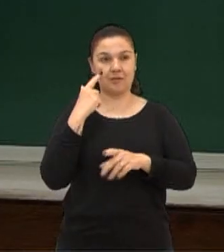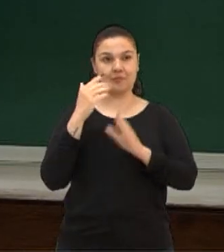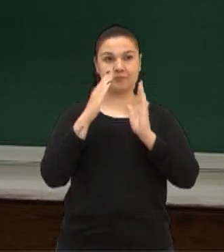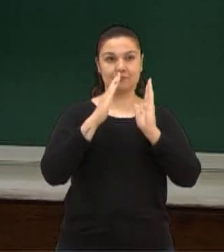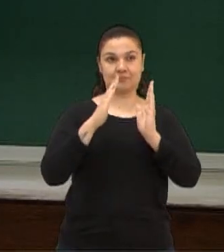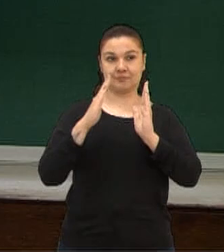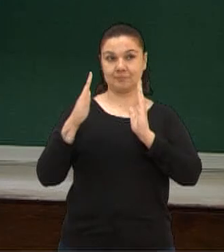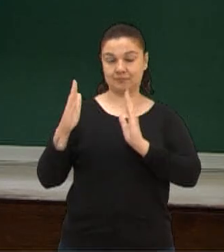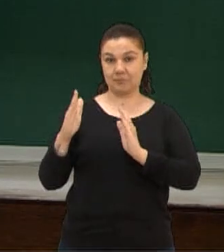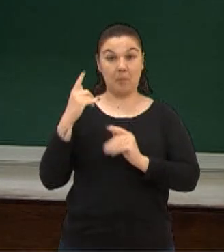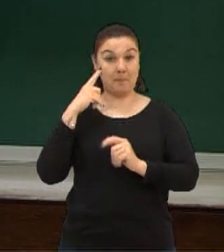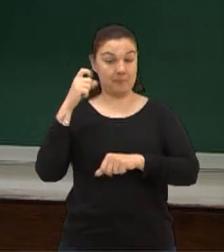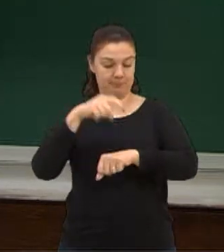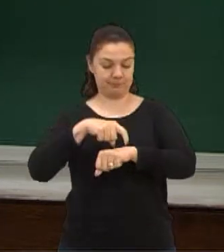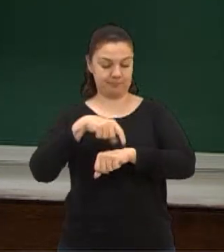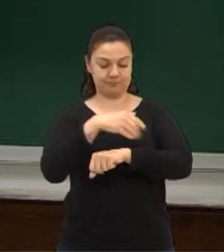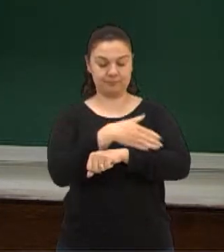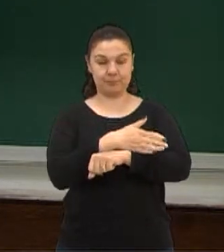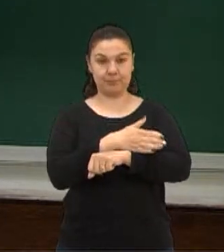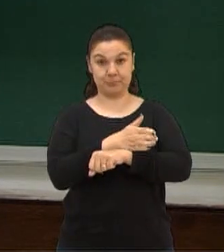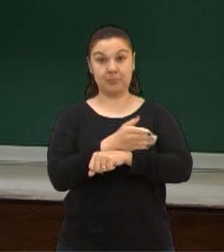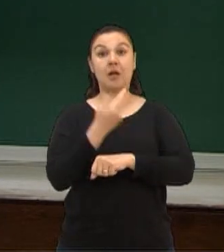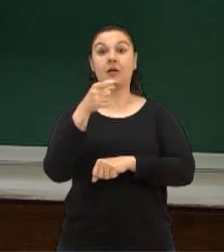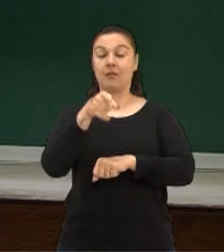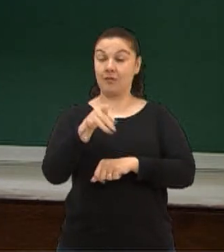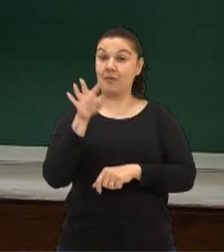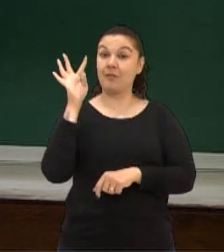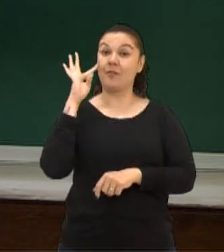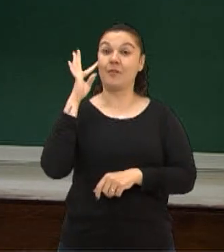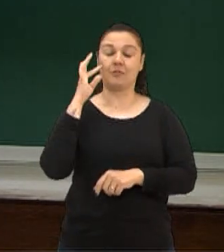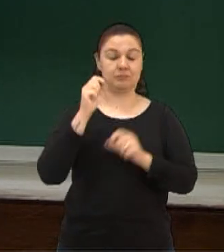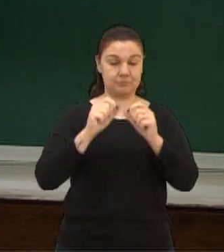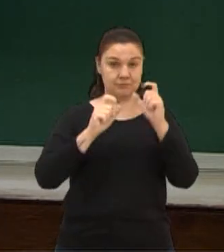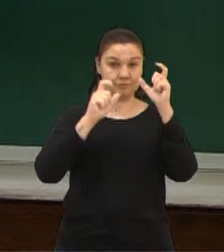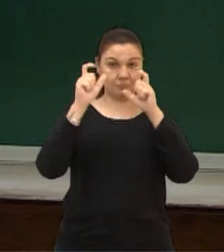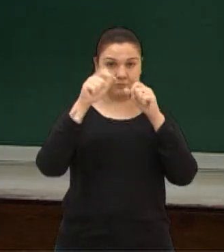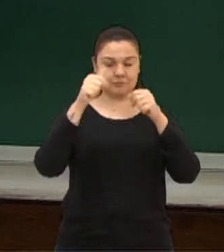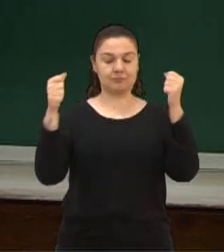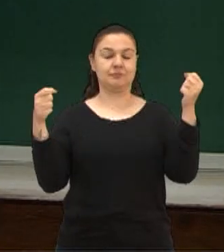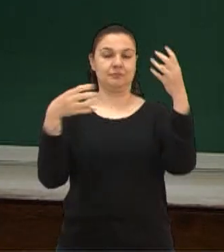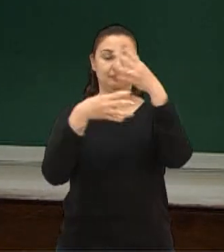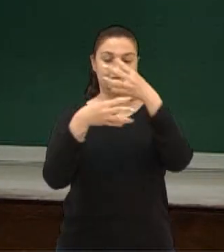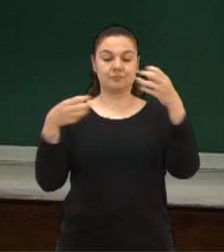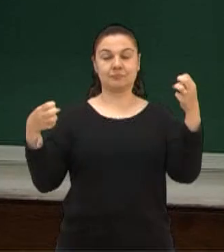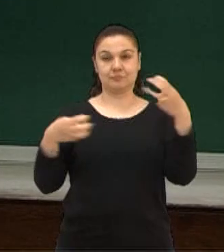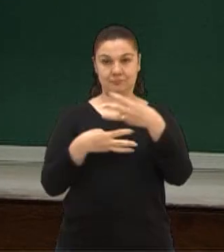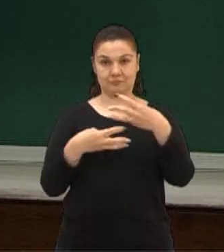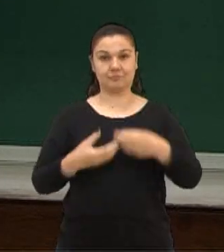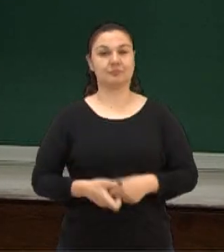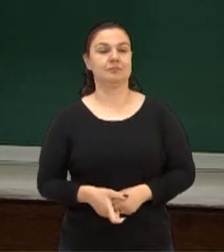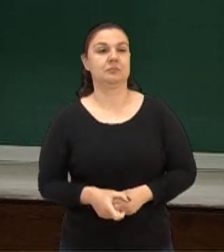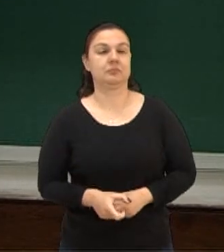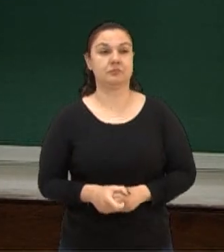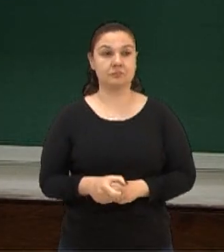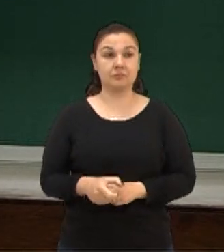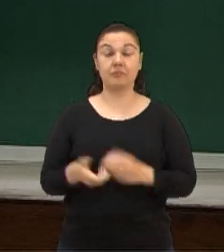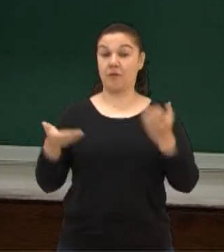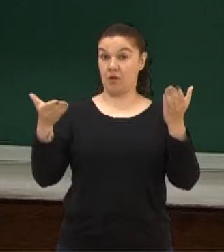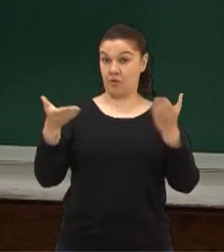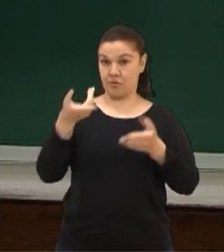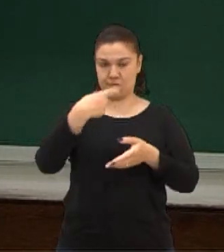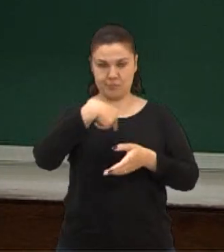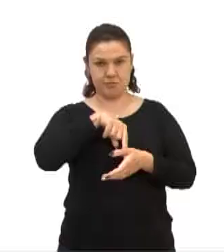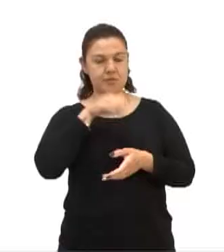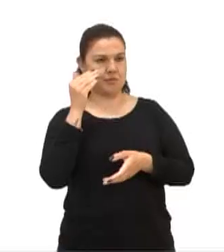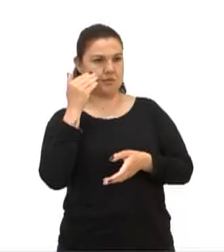traz essa ideia de tempo. Olha como é interessante esse soneto do Shakespeare. E sabendo